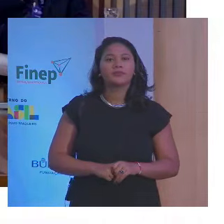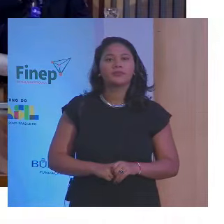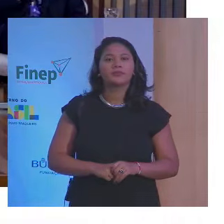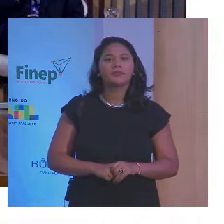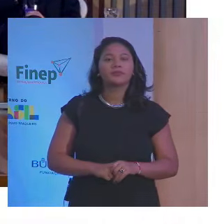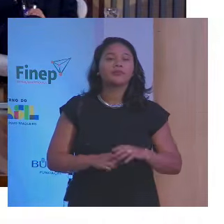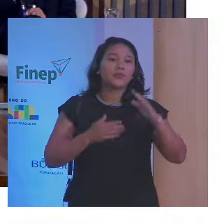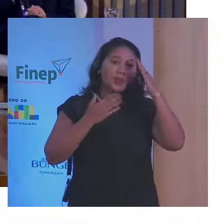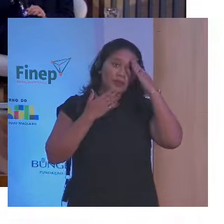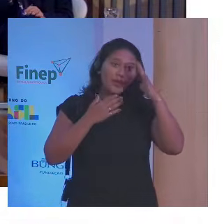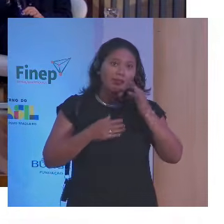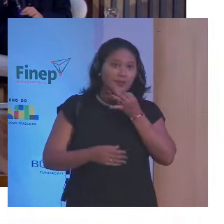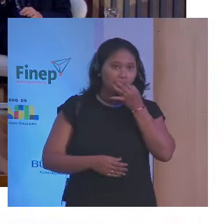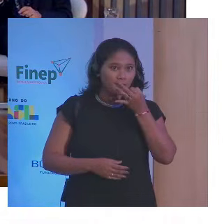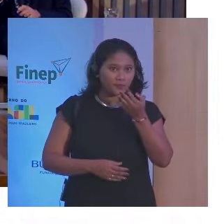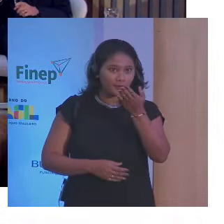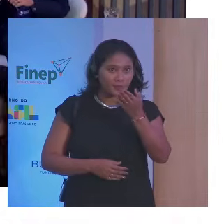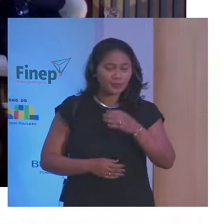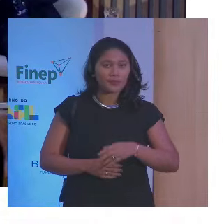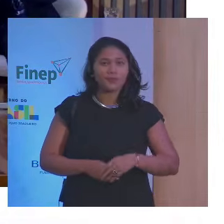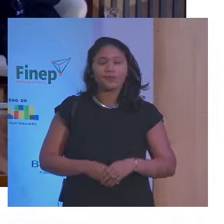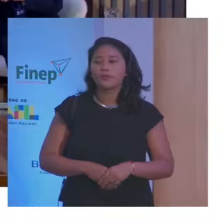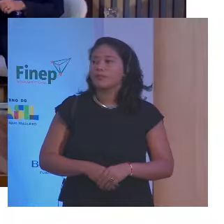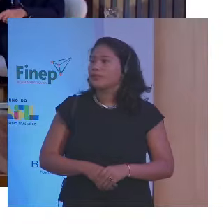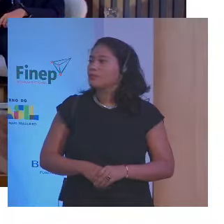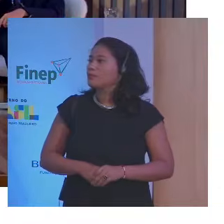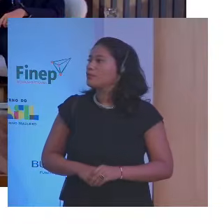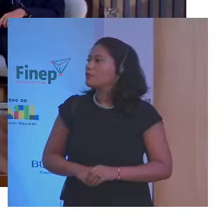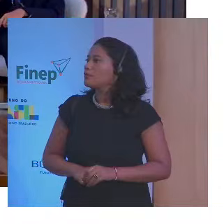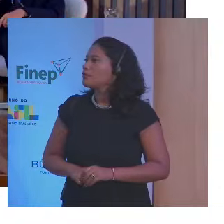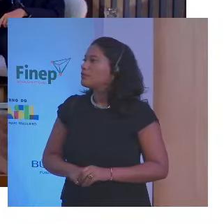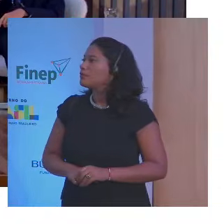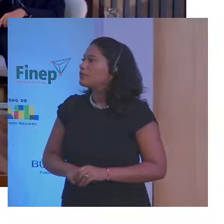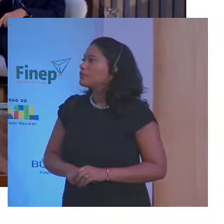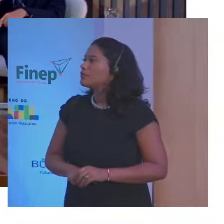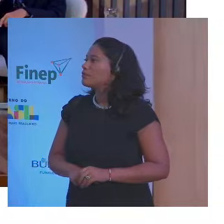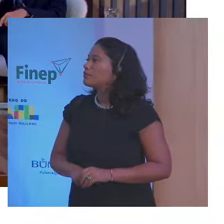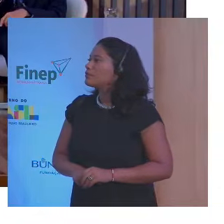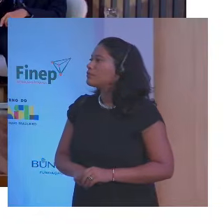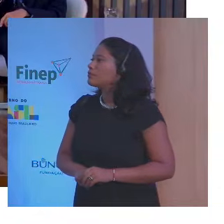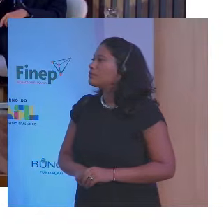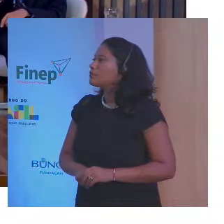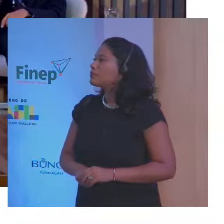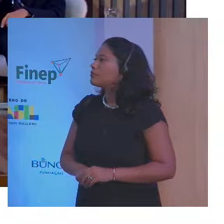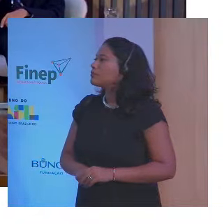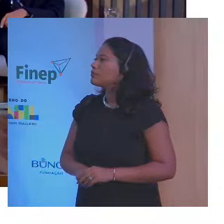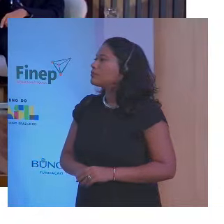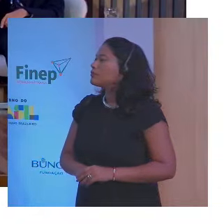Não, obrigado. Aqui na frente temos uma pergunta.